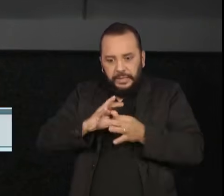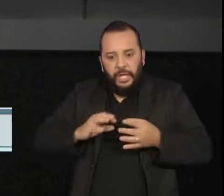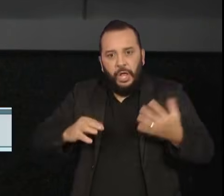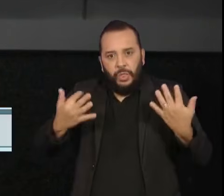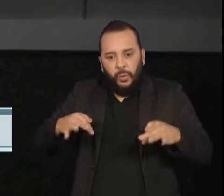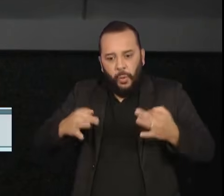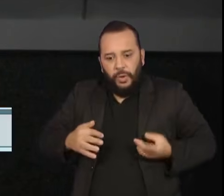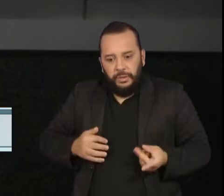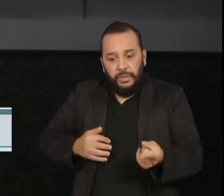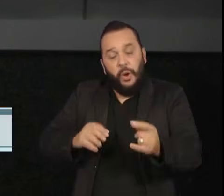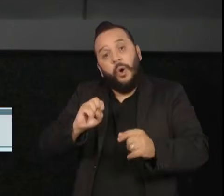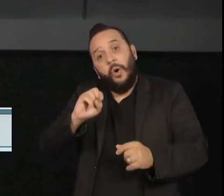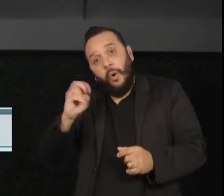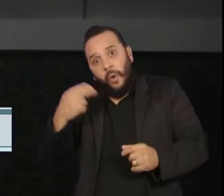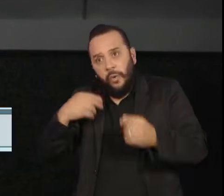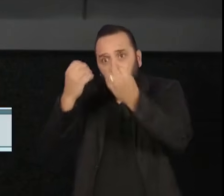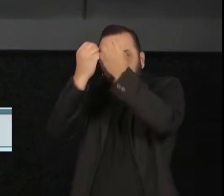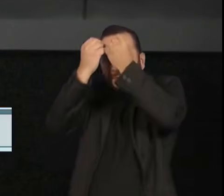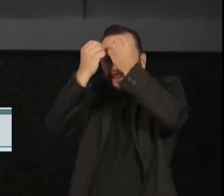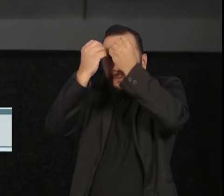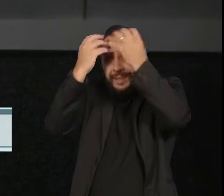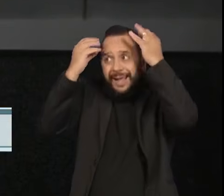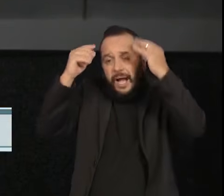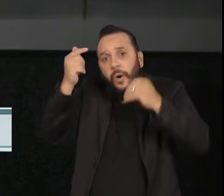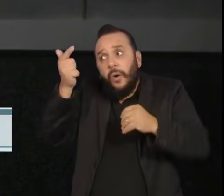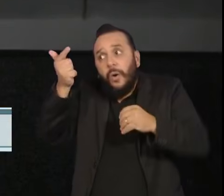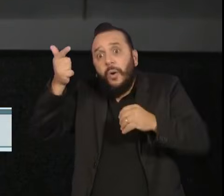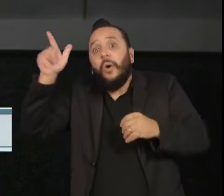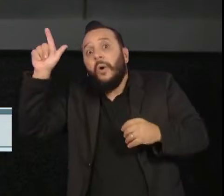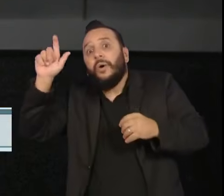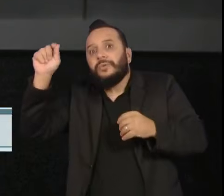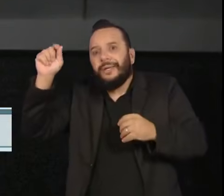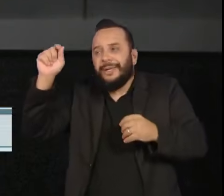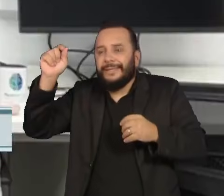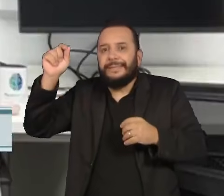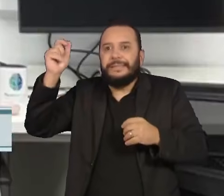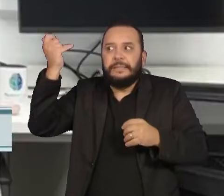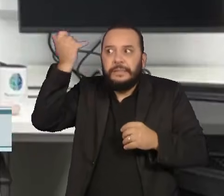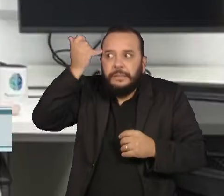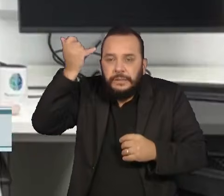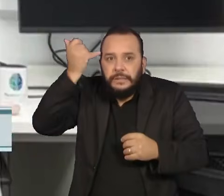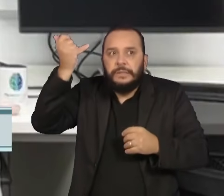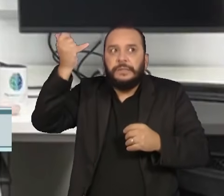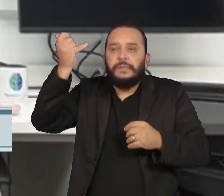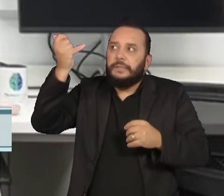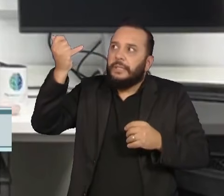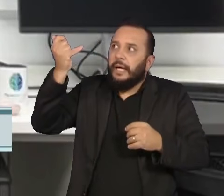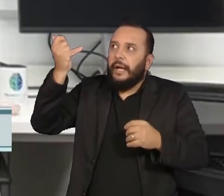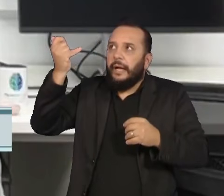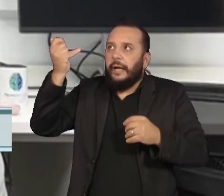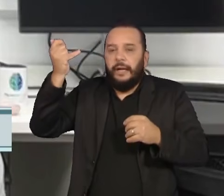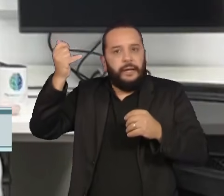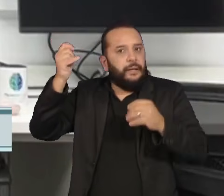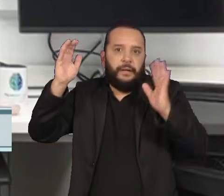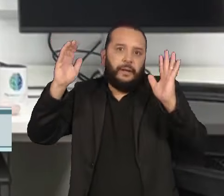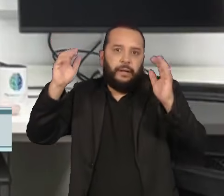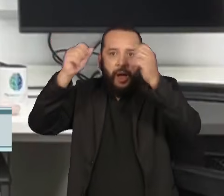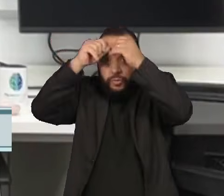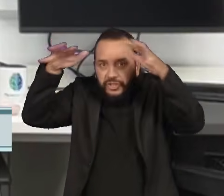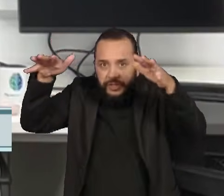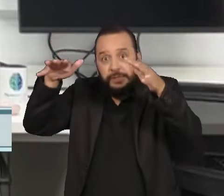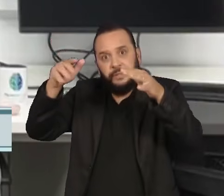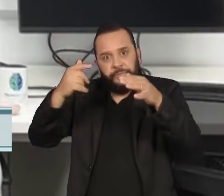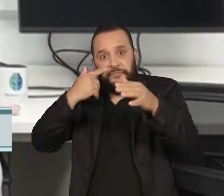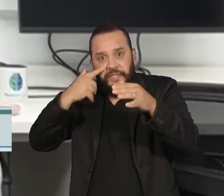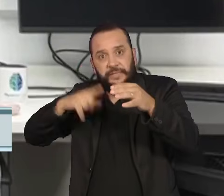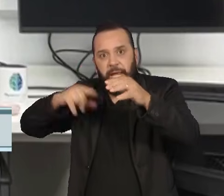comorbidades psiquiátricas ou outras comorbidades de saúde, e se tem variáveis do ambiente, né, que